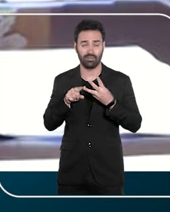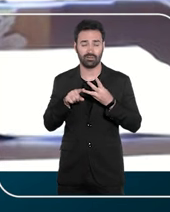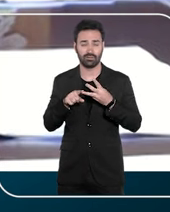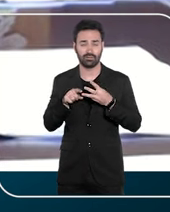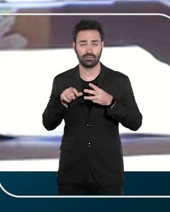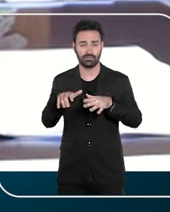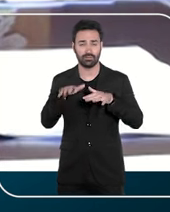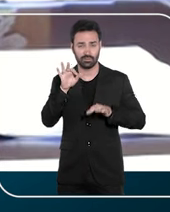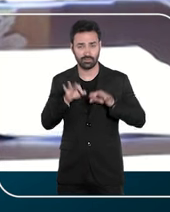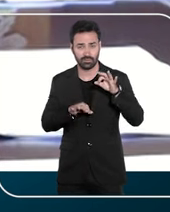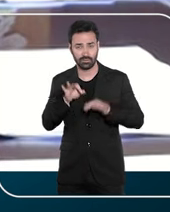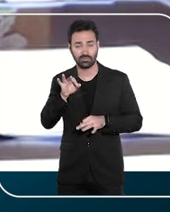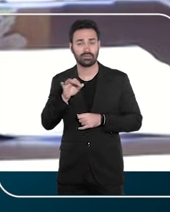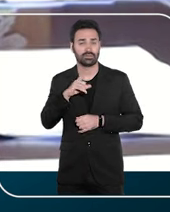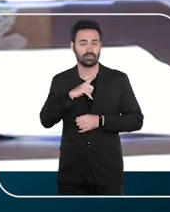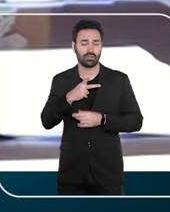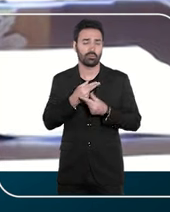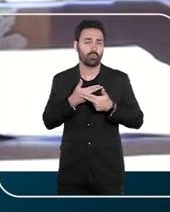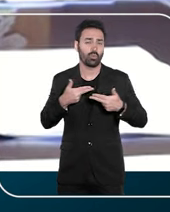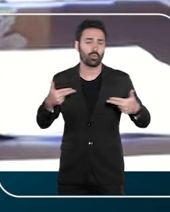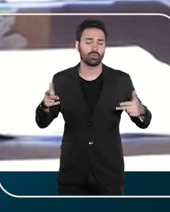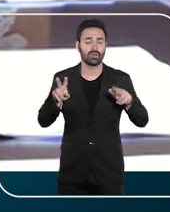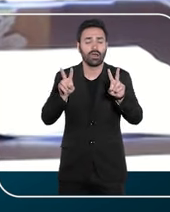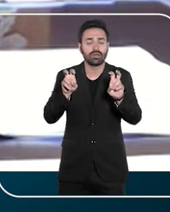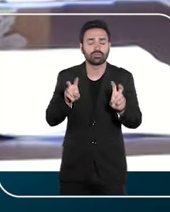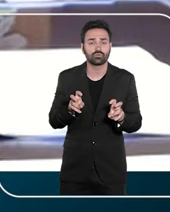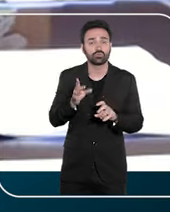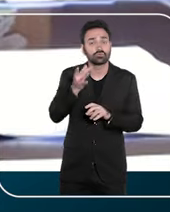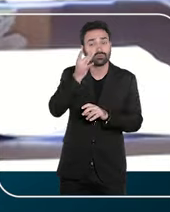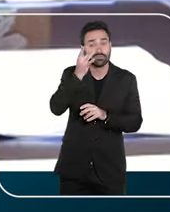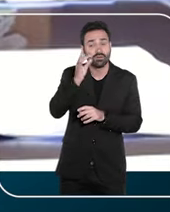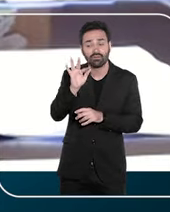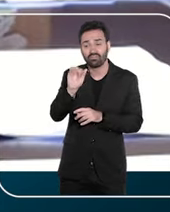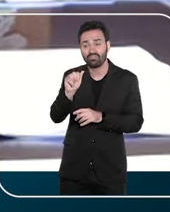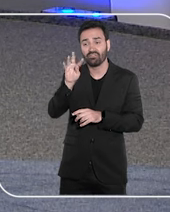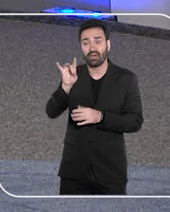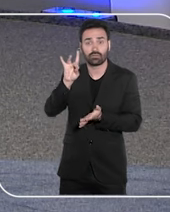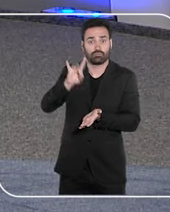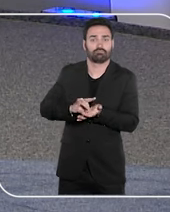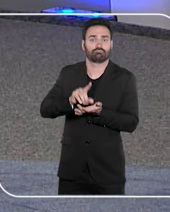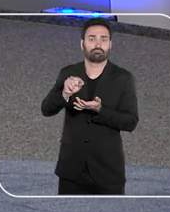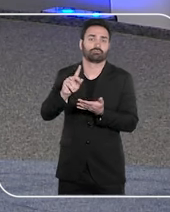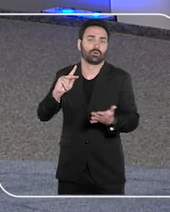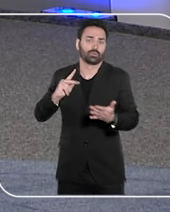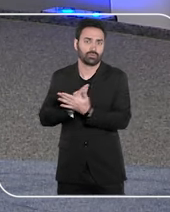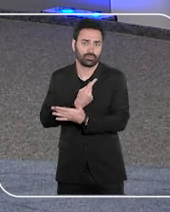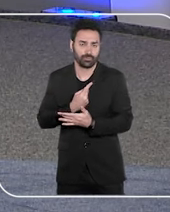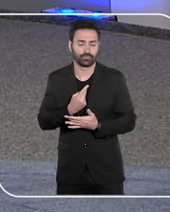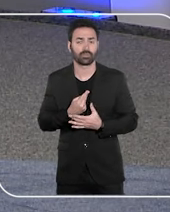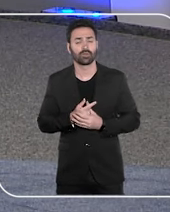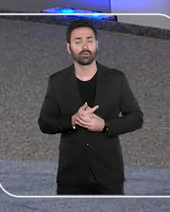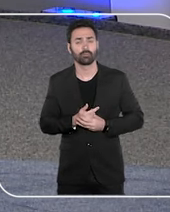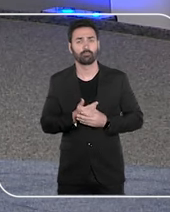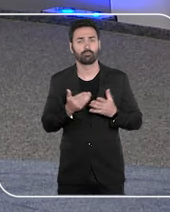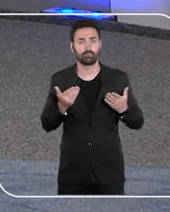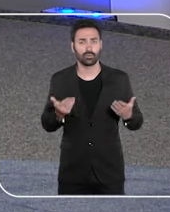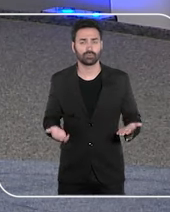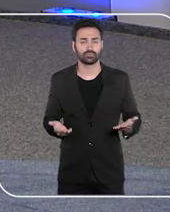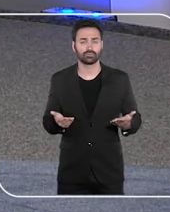é muita questão de fato, né, que nós temos. Mas, de qualquer forma, eu queria deixar claro que essa